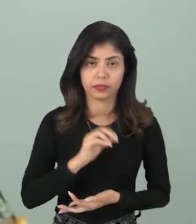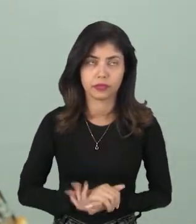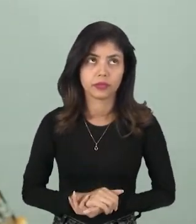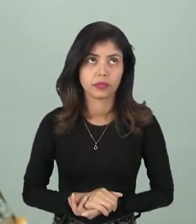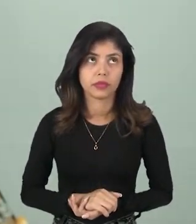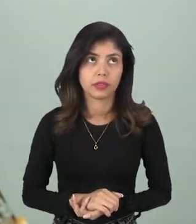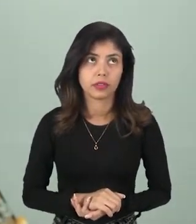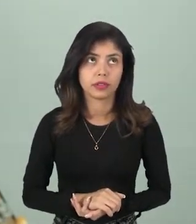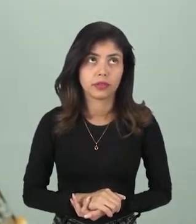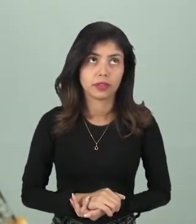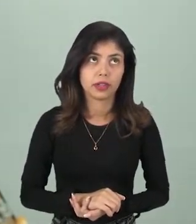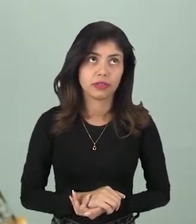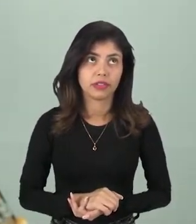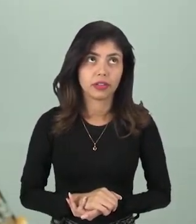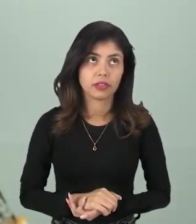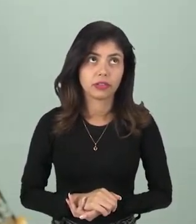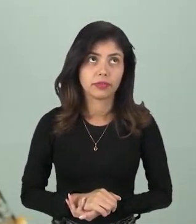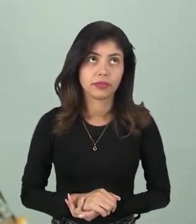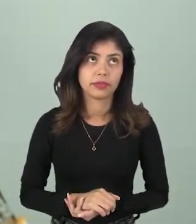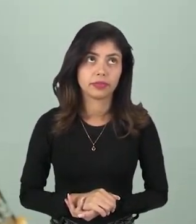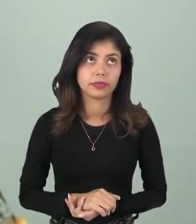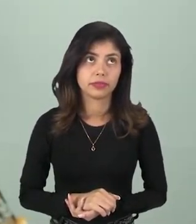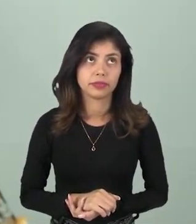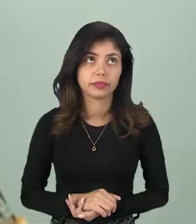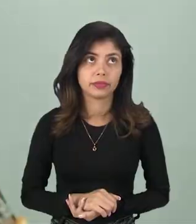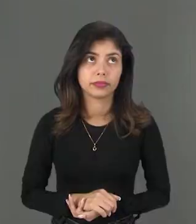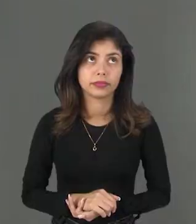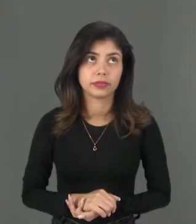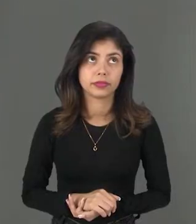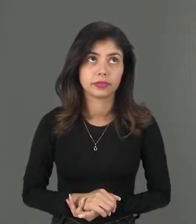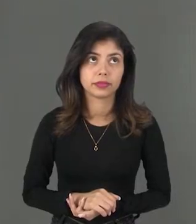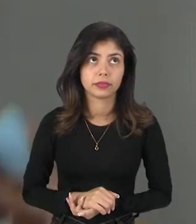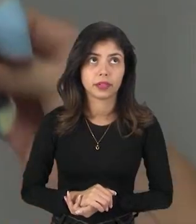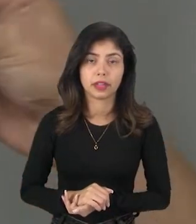Plus 1 um